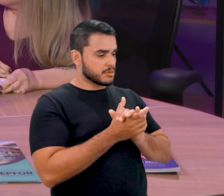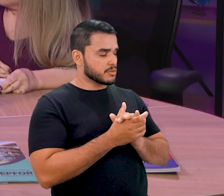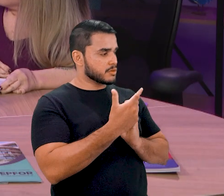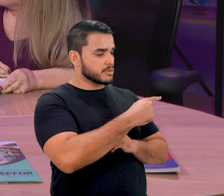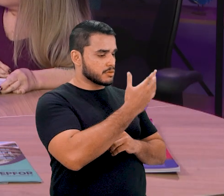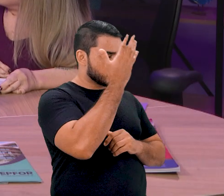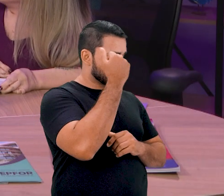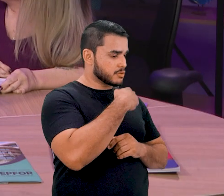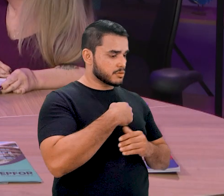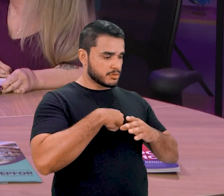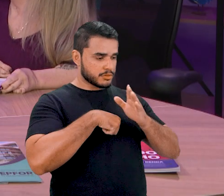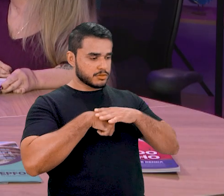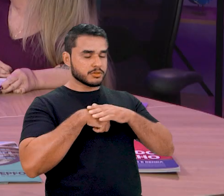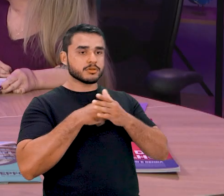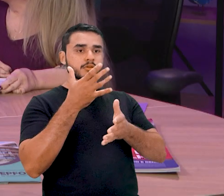mas ela sabe falar.